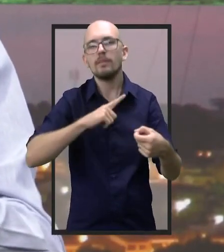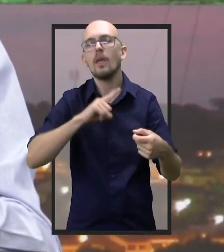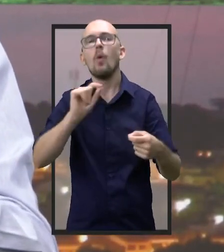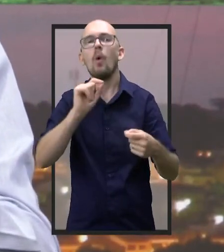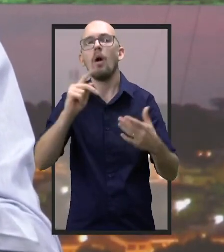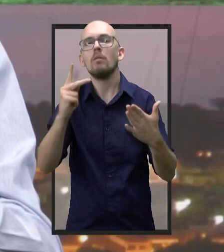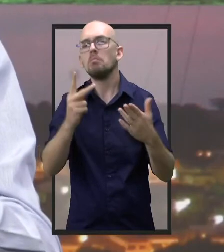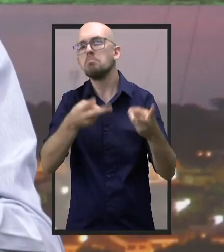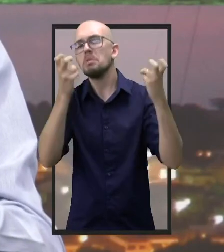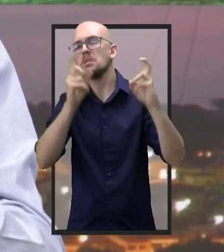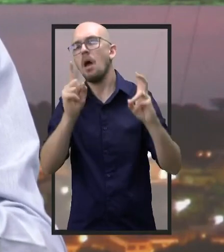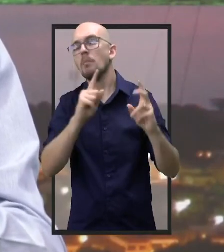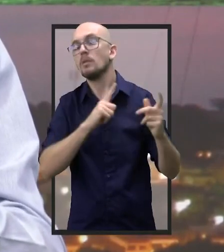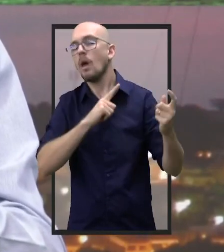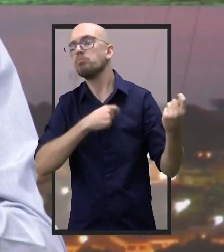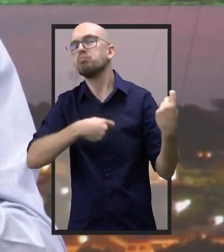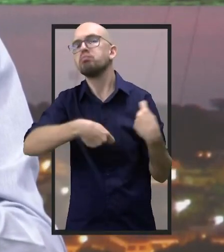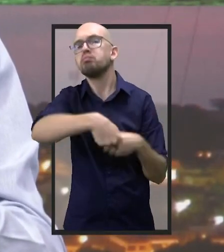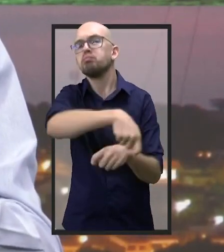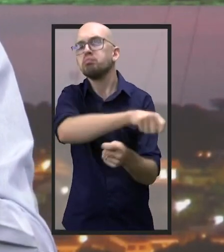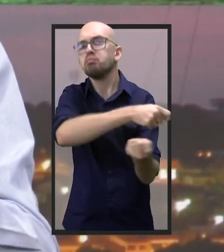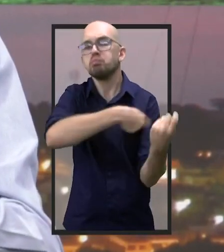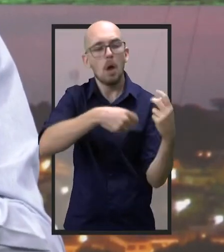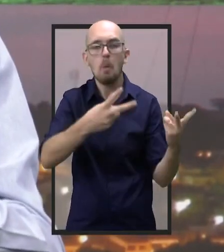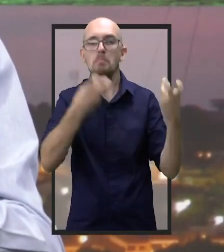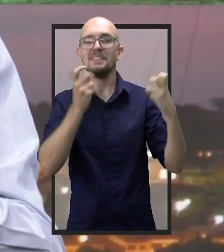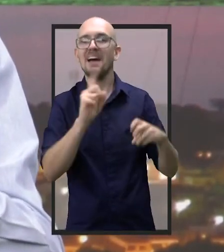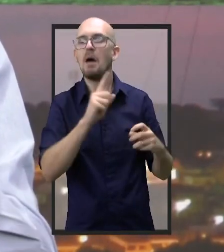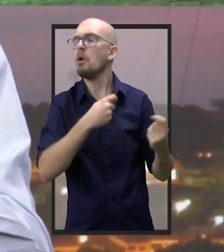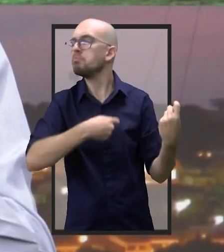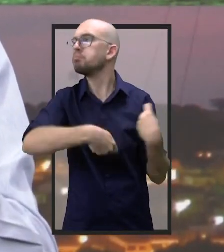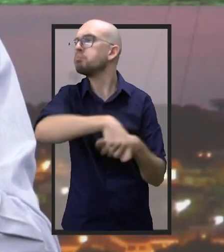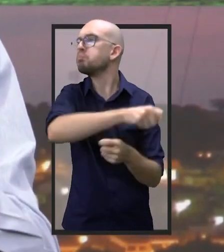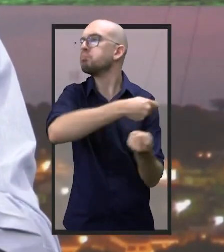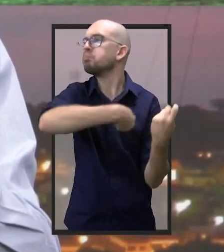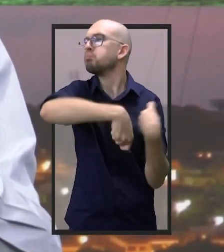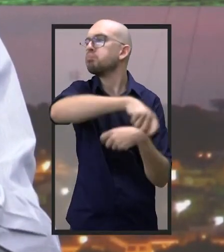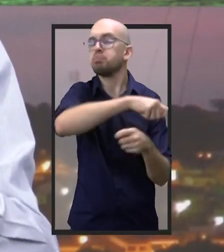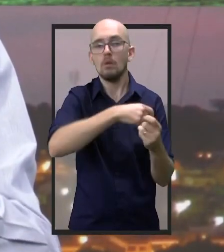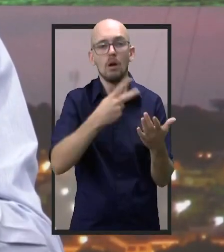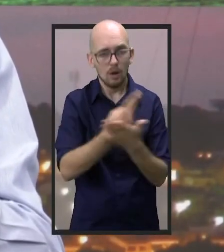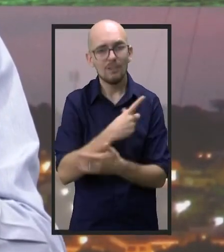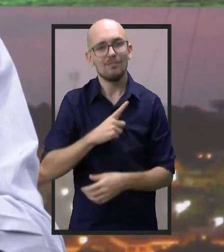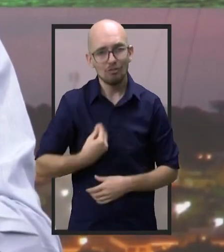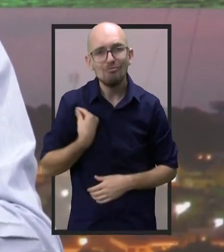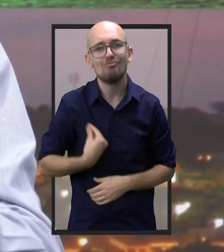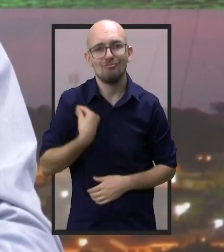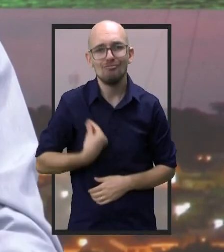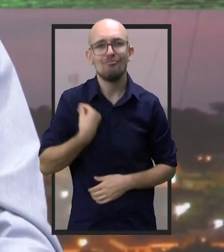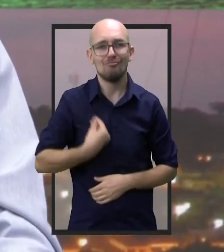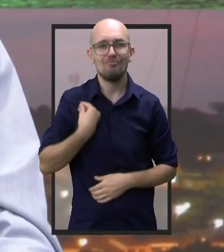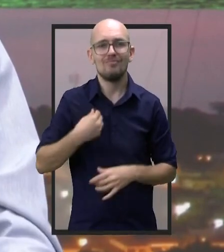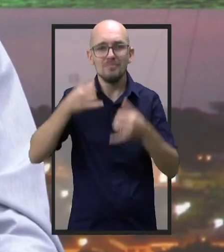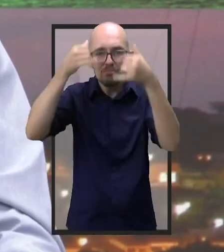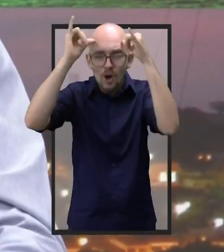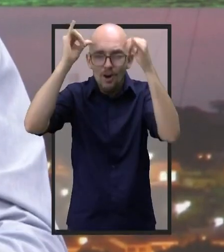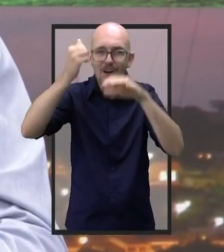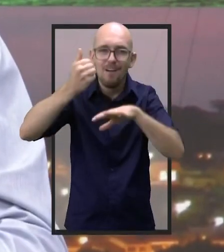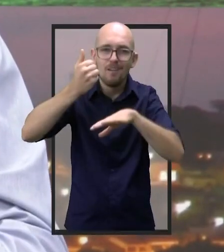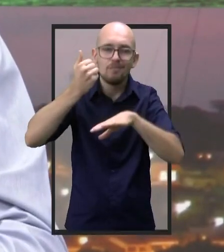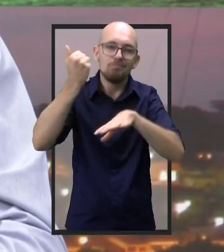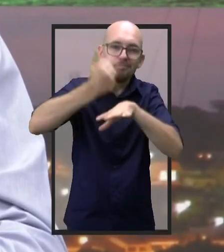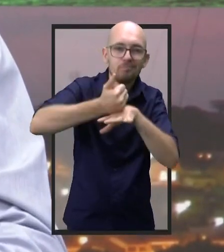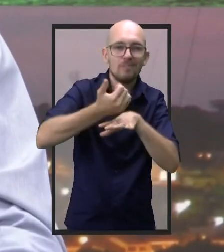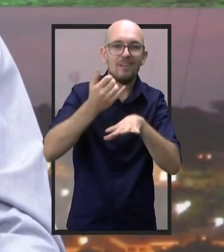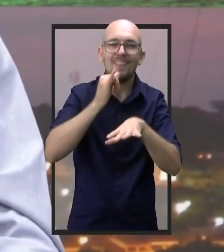silenciosa que está no nosso contexto, no nosso entorno, que não é perceptível a você, munícipe, que está aqui na área urbana, não é?